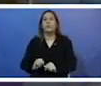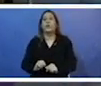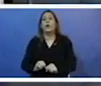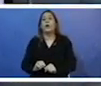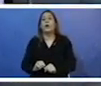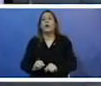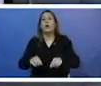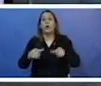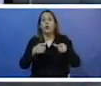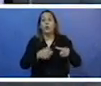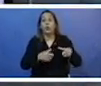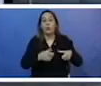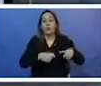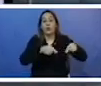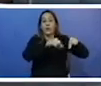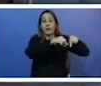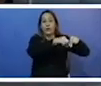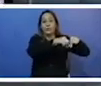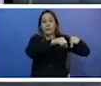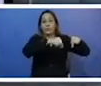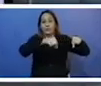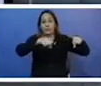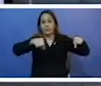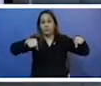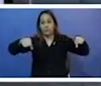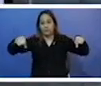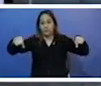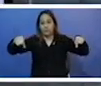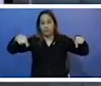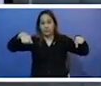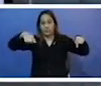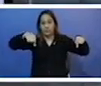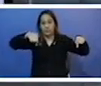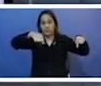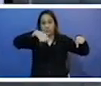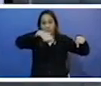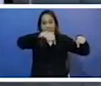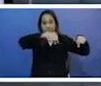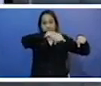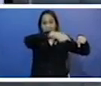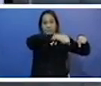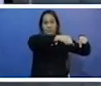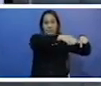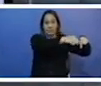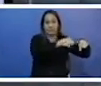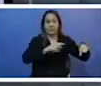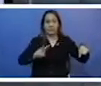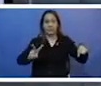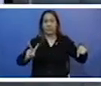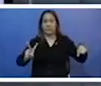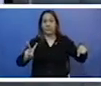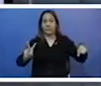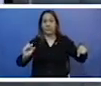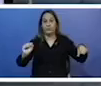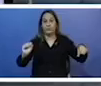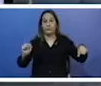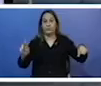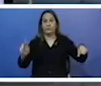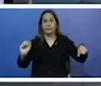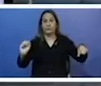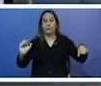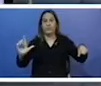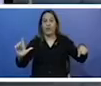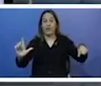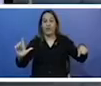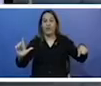pendurados? Olha aqui, presta atenção aí na sua apostila. Eles estão pendurados, ó, num varalzinho, em cordões. Por isso,